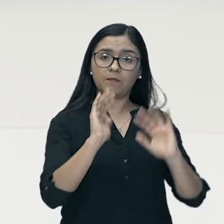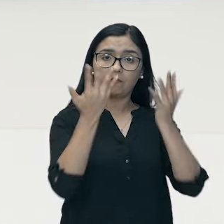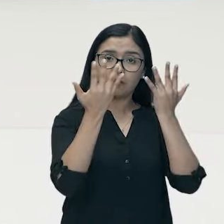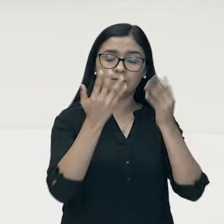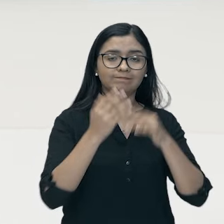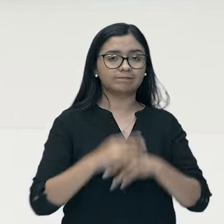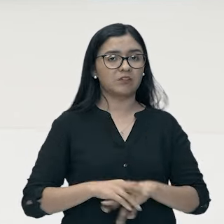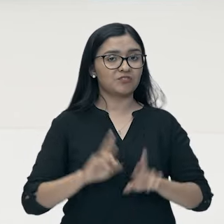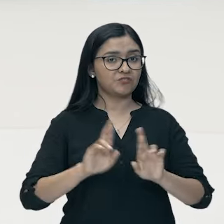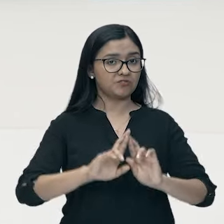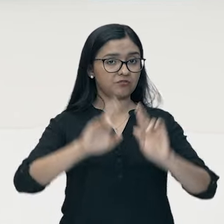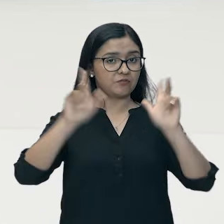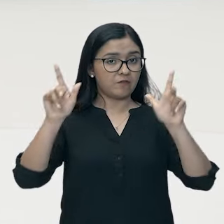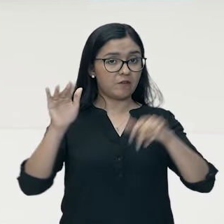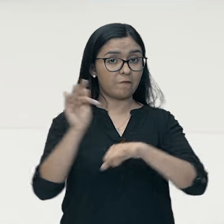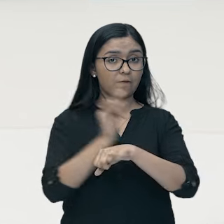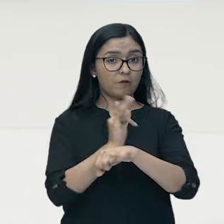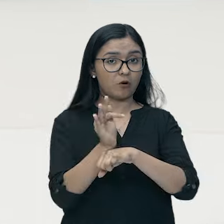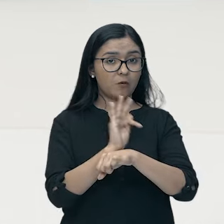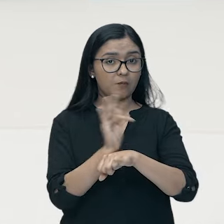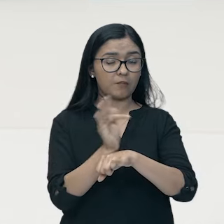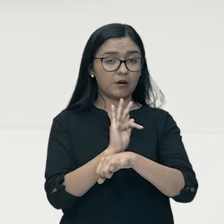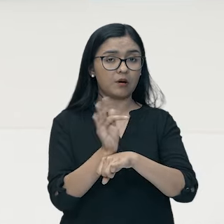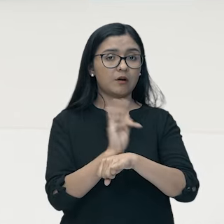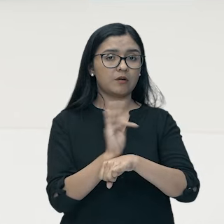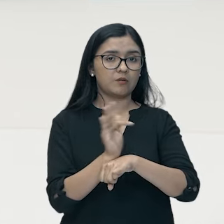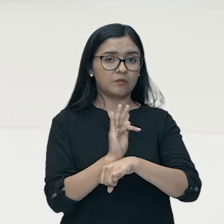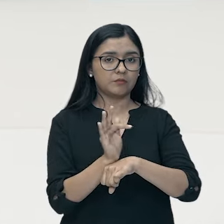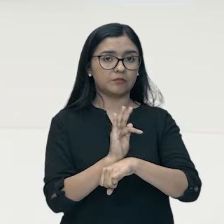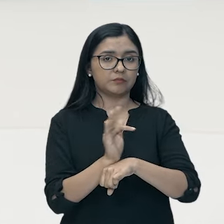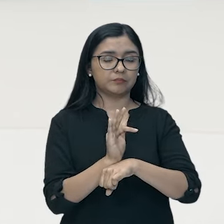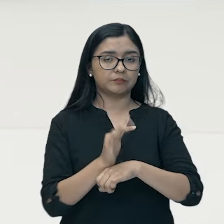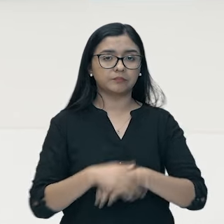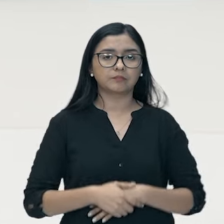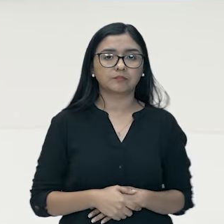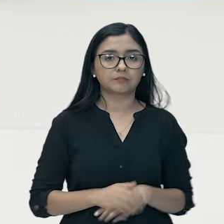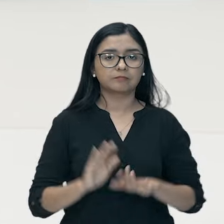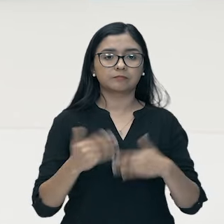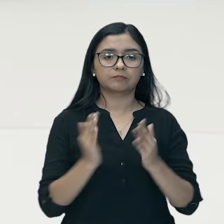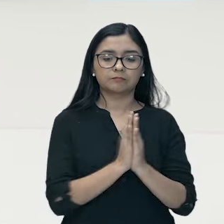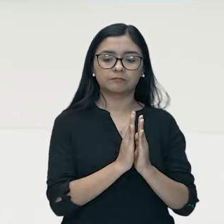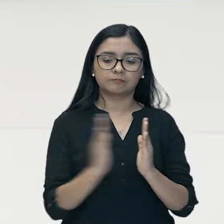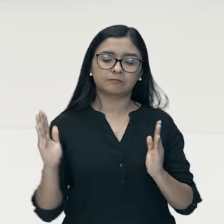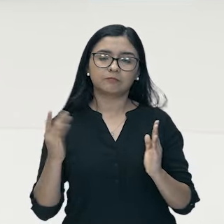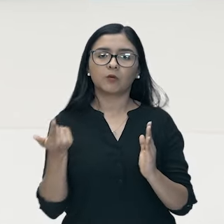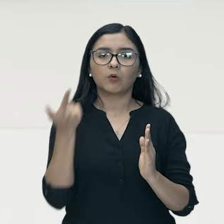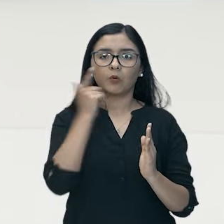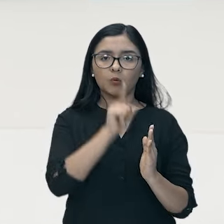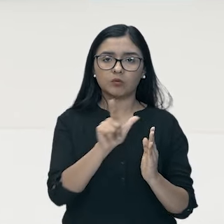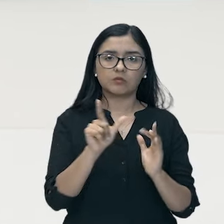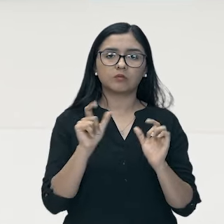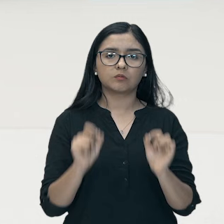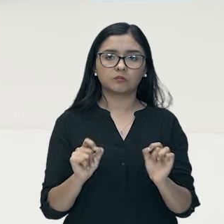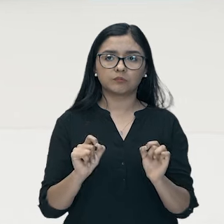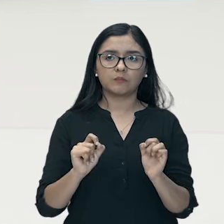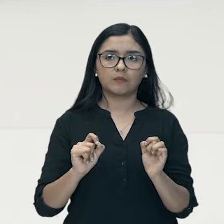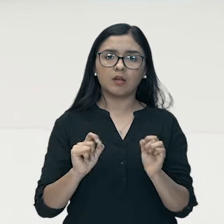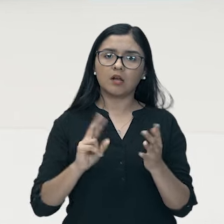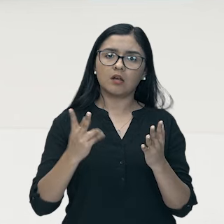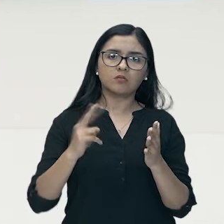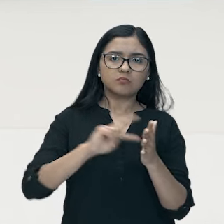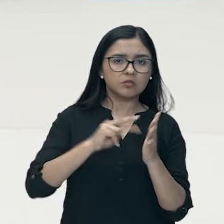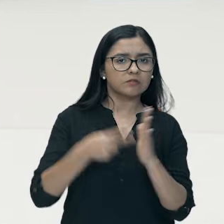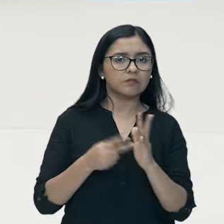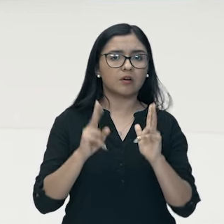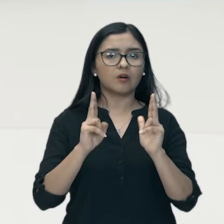já mudou a minha forma de falar perceberam aí então esse processo em que eu consigo manter o mesmo sentido do